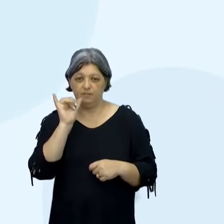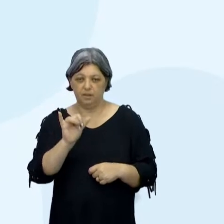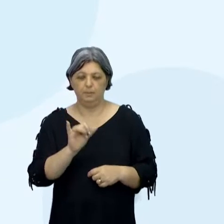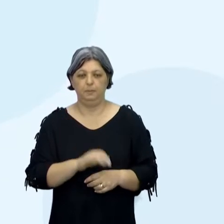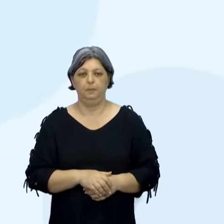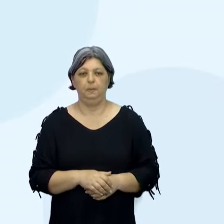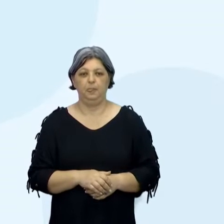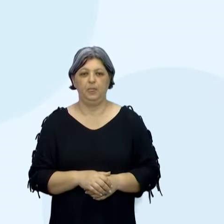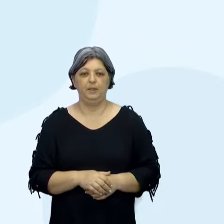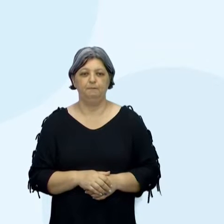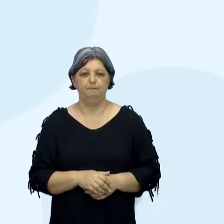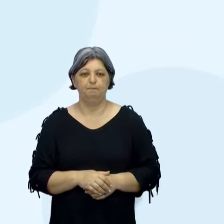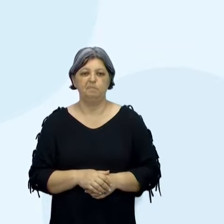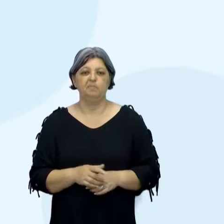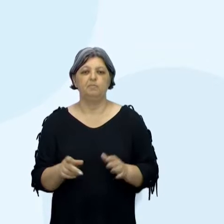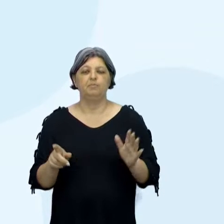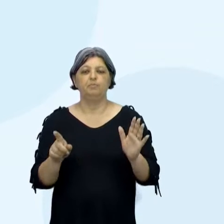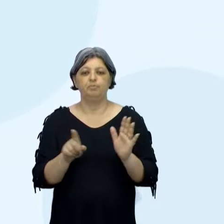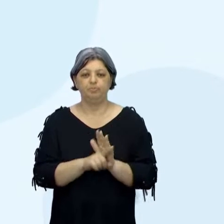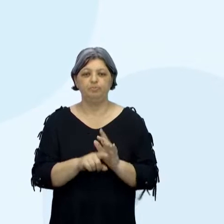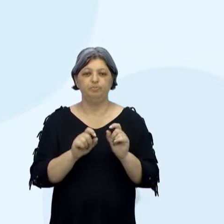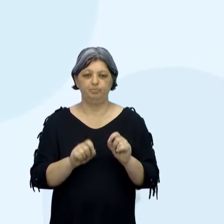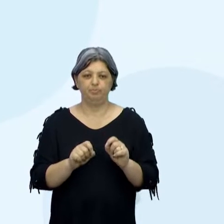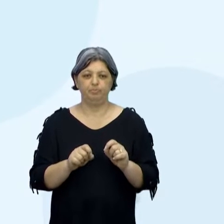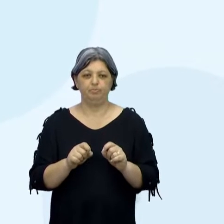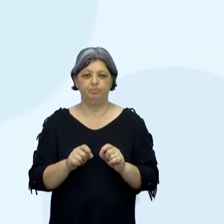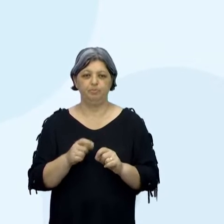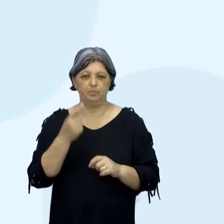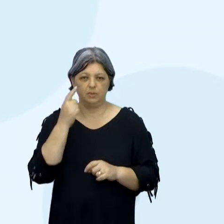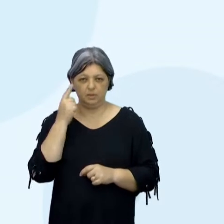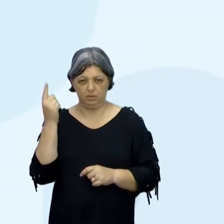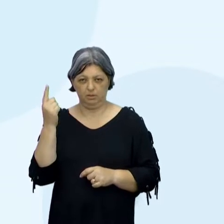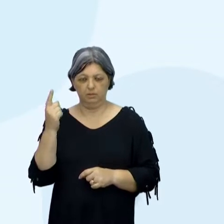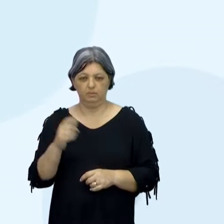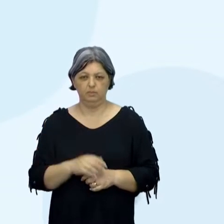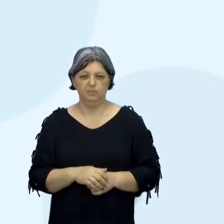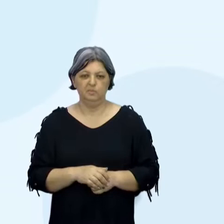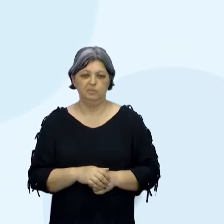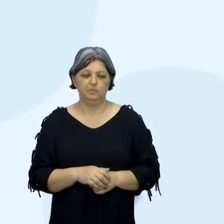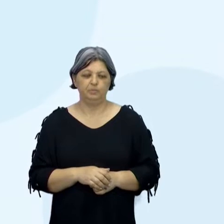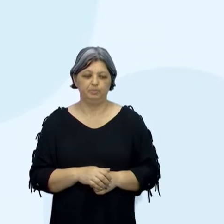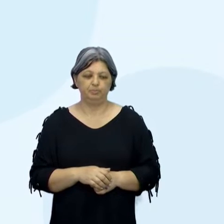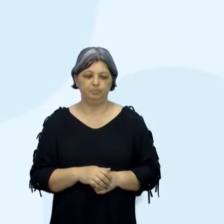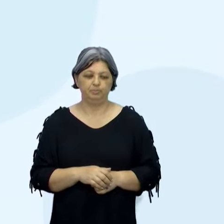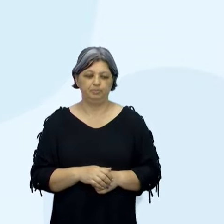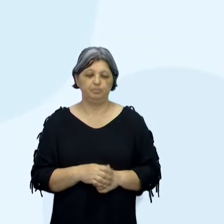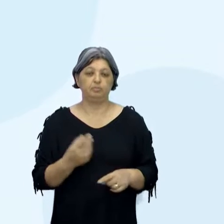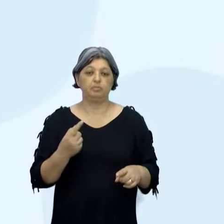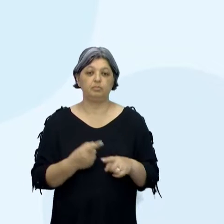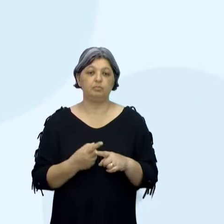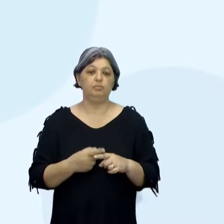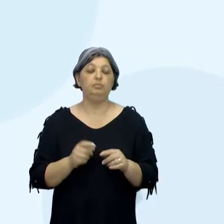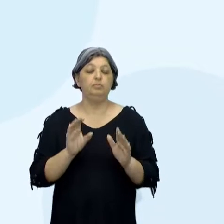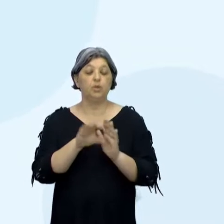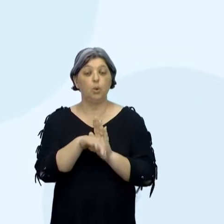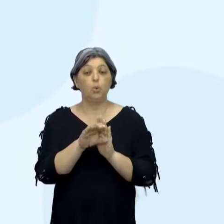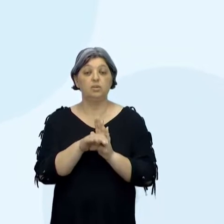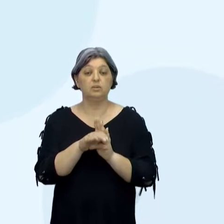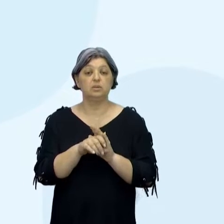E pessoal, o questionamento 2 já continua aí na tela para vocês, né? Então, por que o conceito